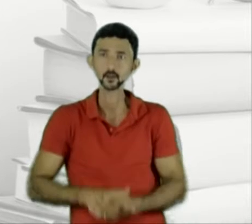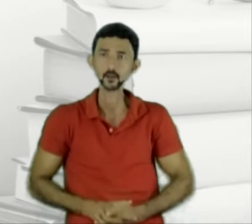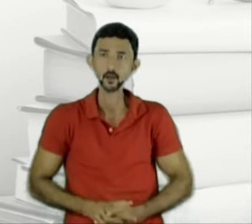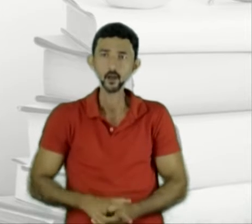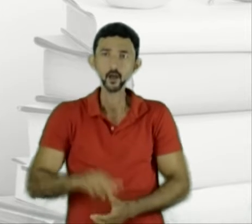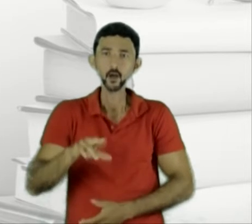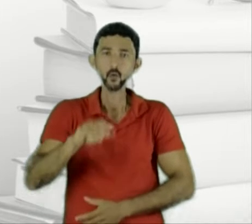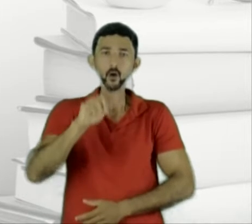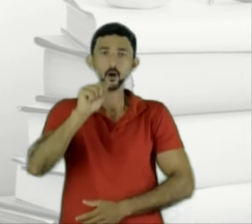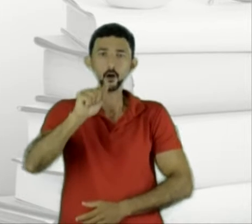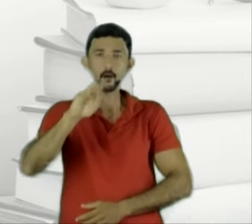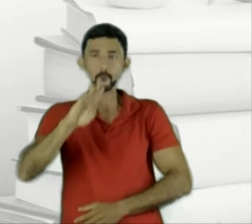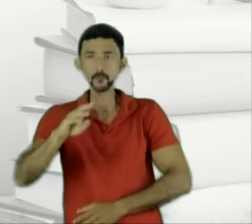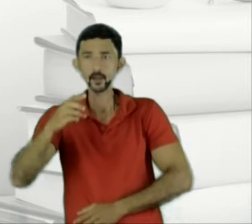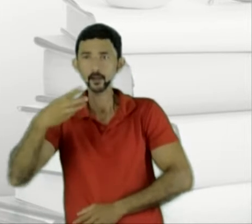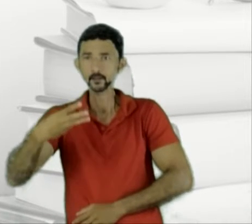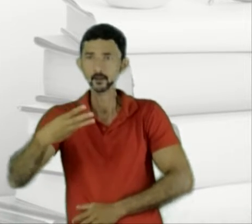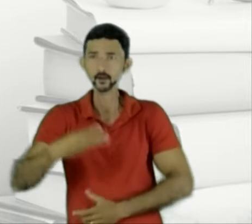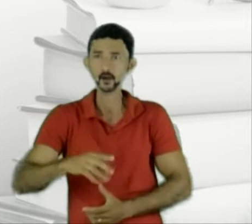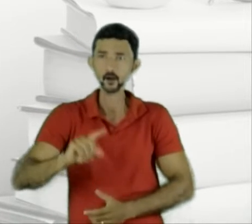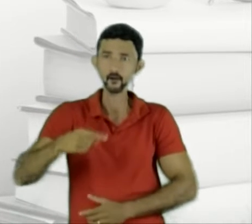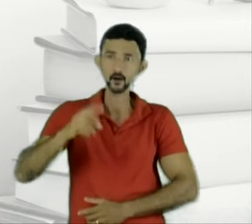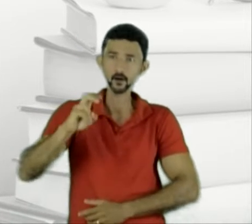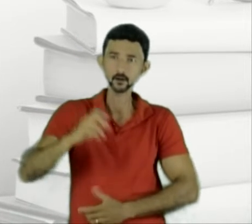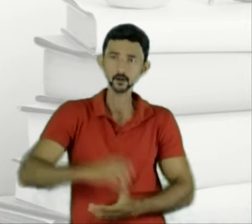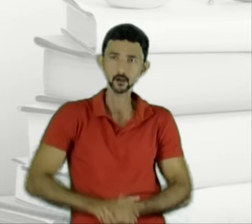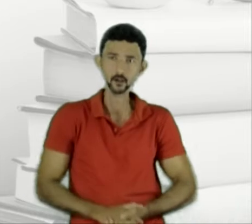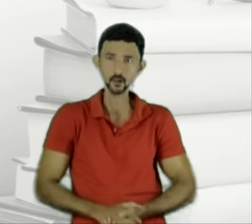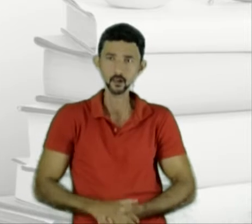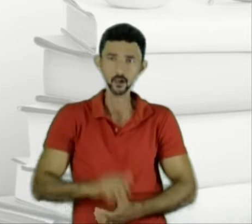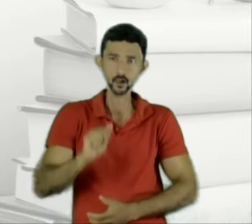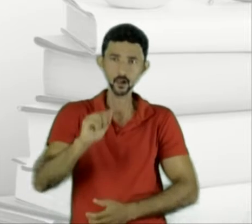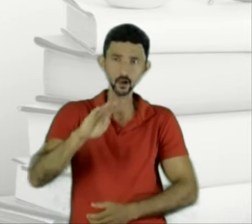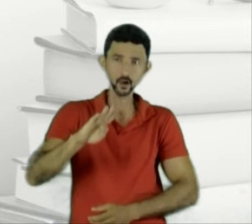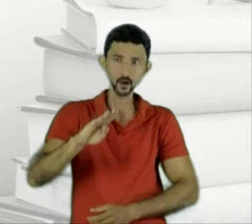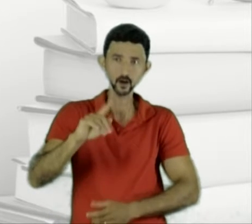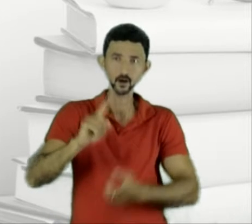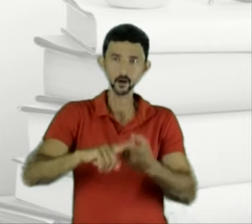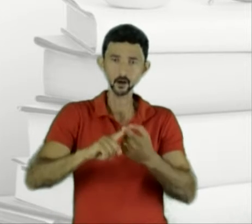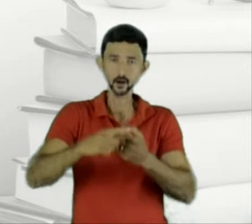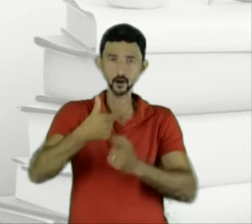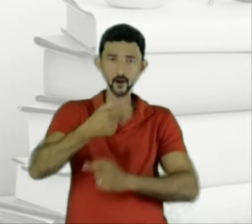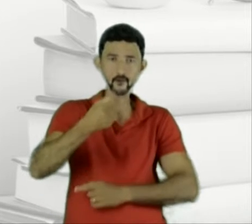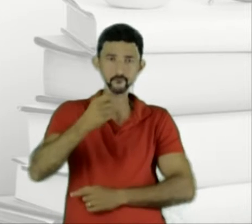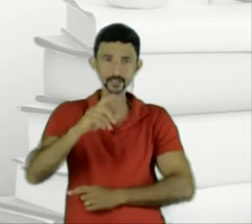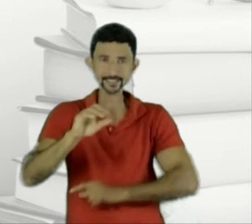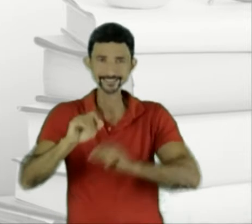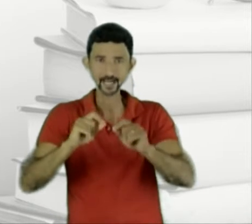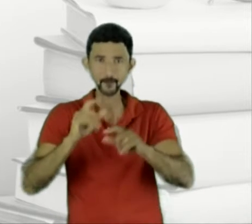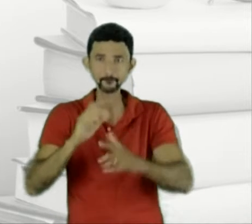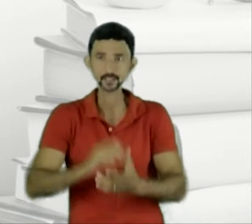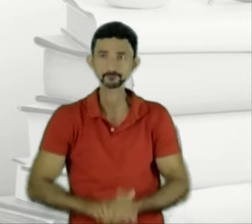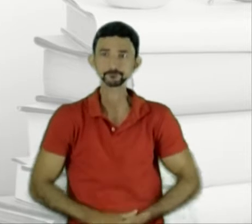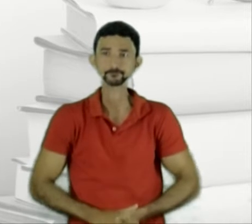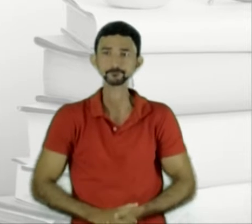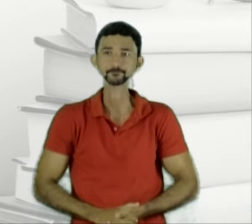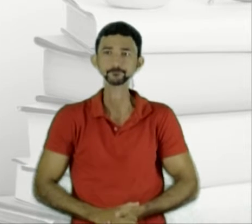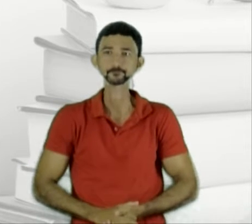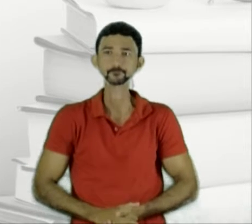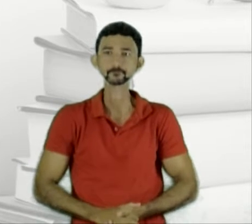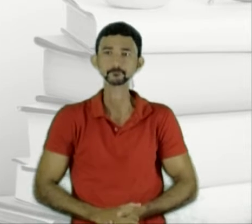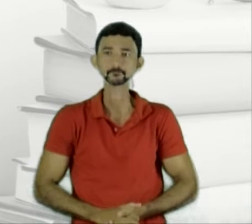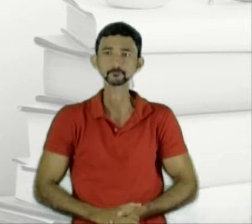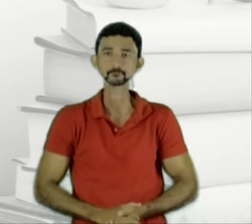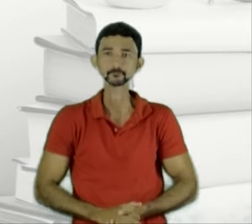a 3,5 AB e é semelhante a 20 AB, certo? Então, para a gente determinar o